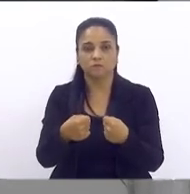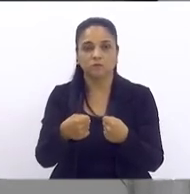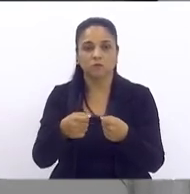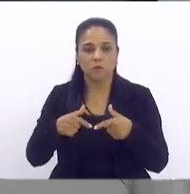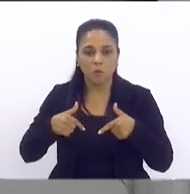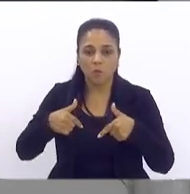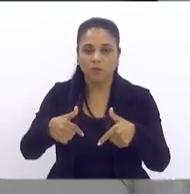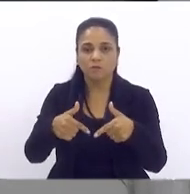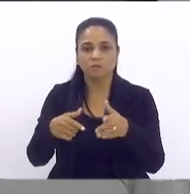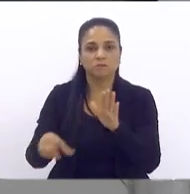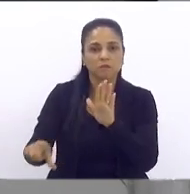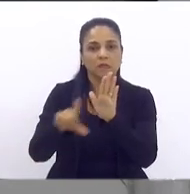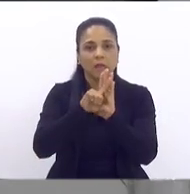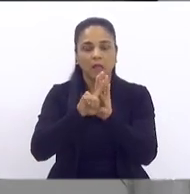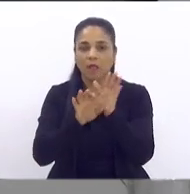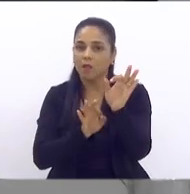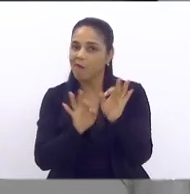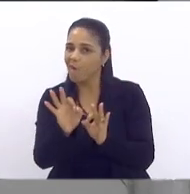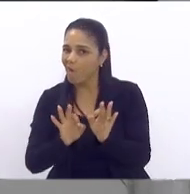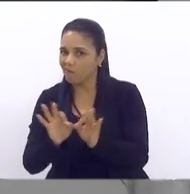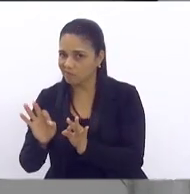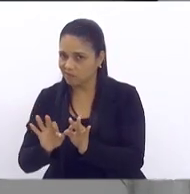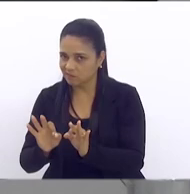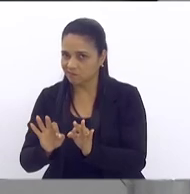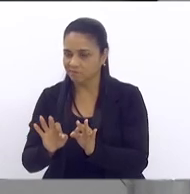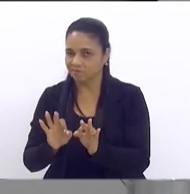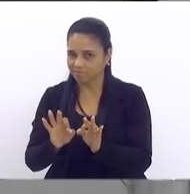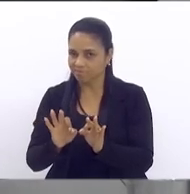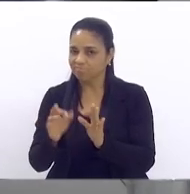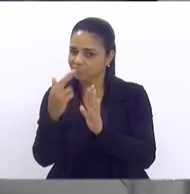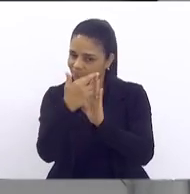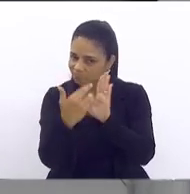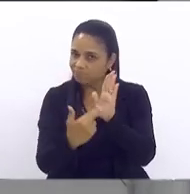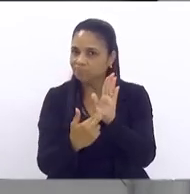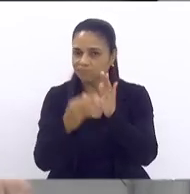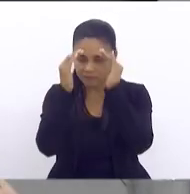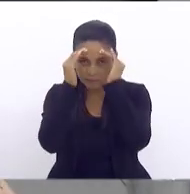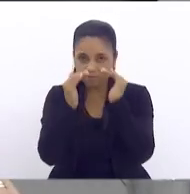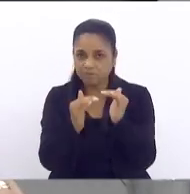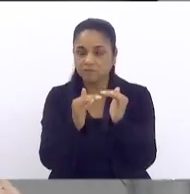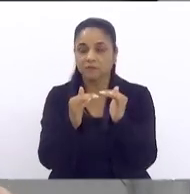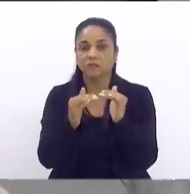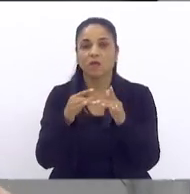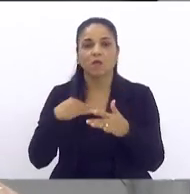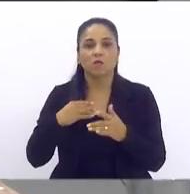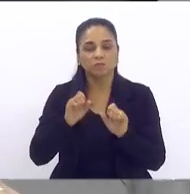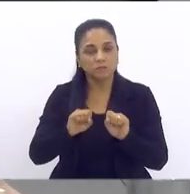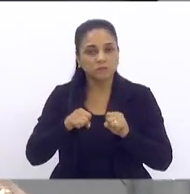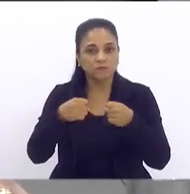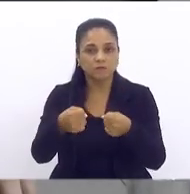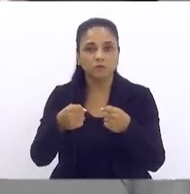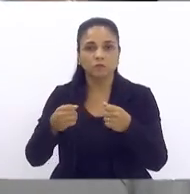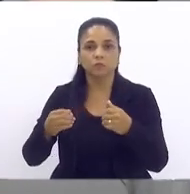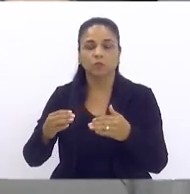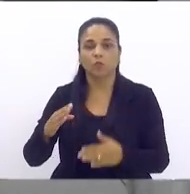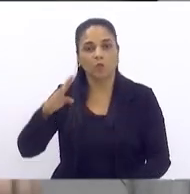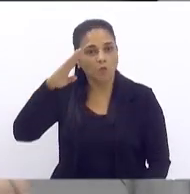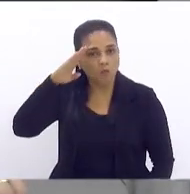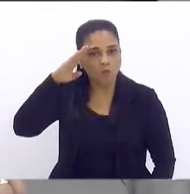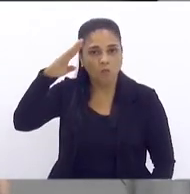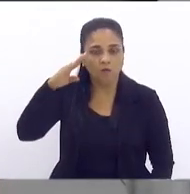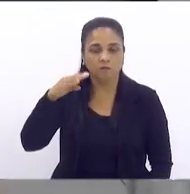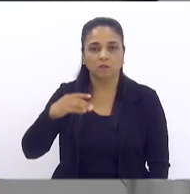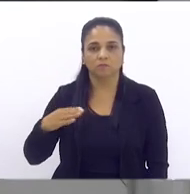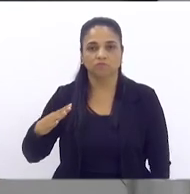operações de garantia de lei e ordem. Sou um dos que defendem, pelo menos no entorno dos quartéis do Exército, por exemplo, a operação